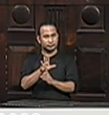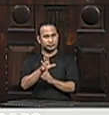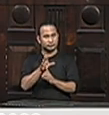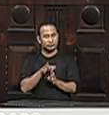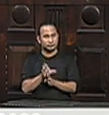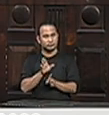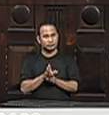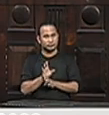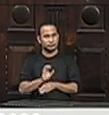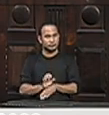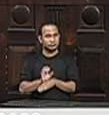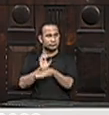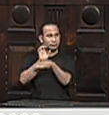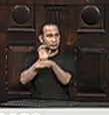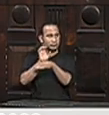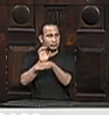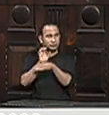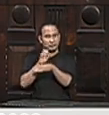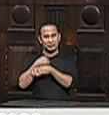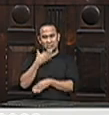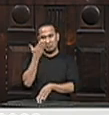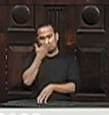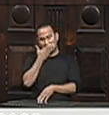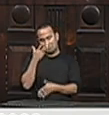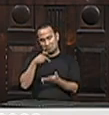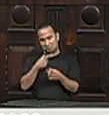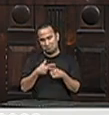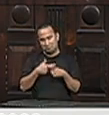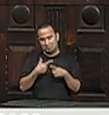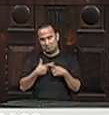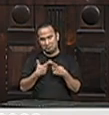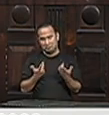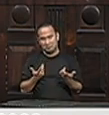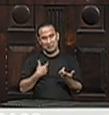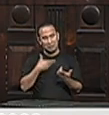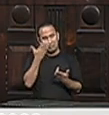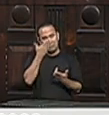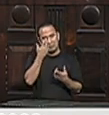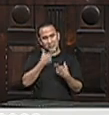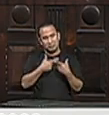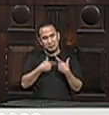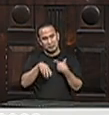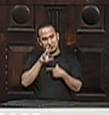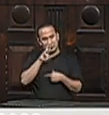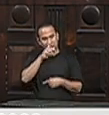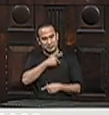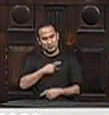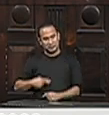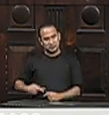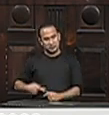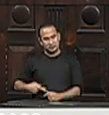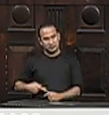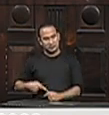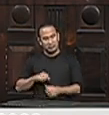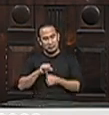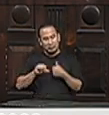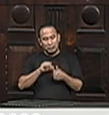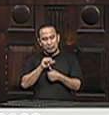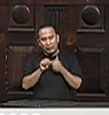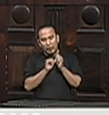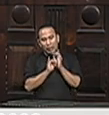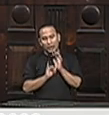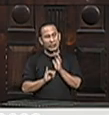realidade. O que faz o governo do Estado do Rio de Janeiro é compor com o setor patronal,